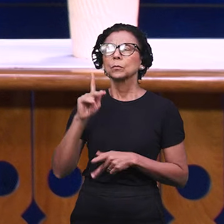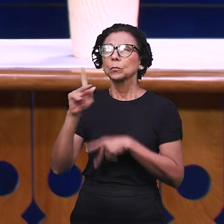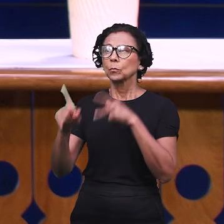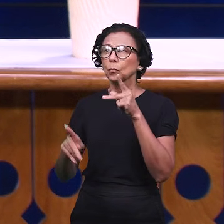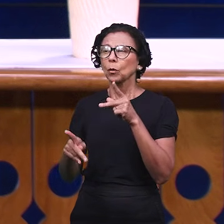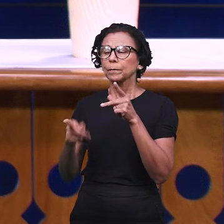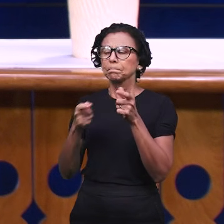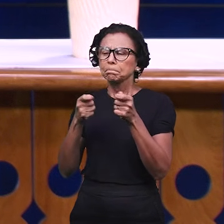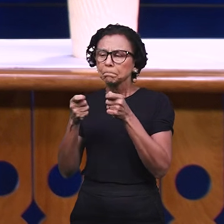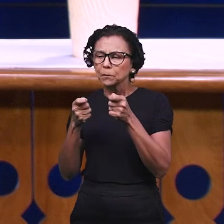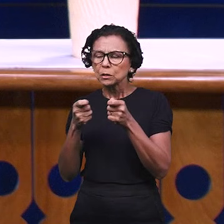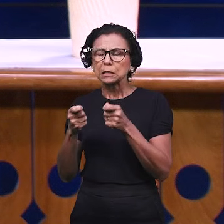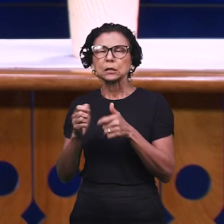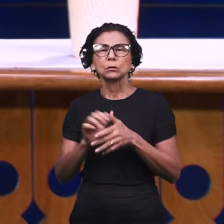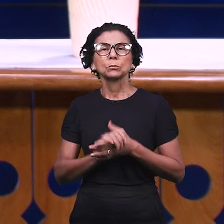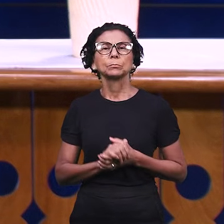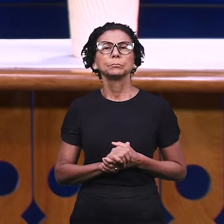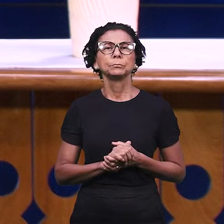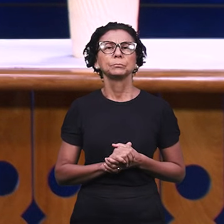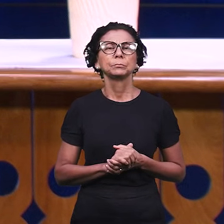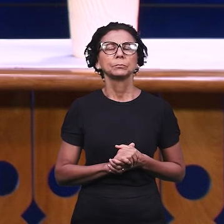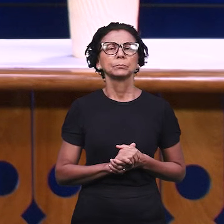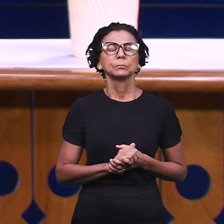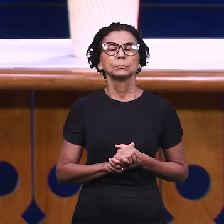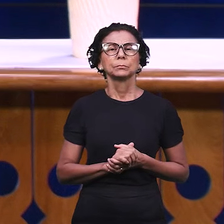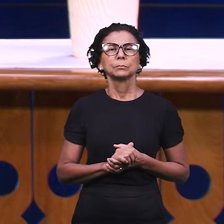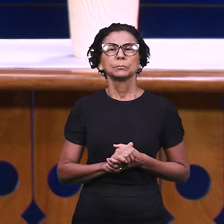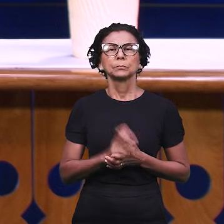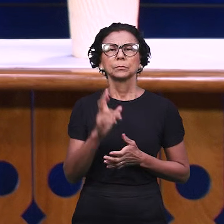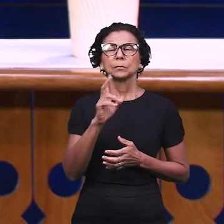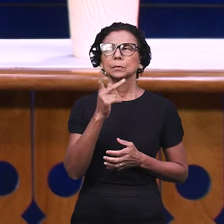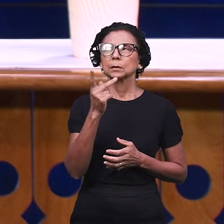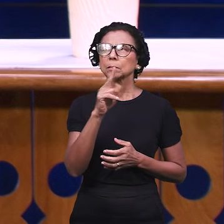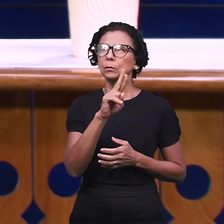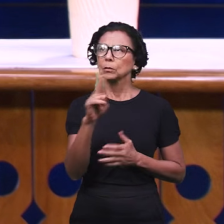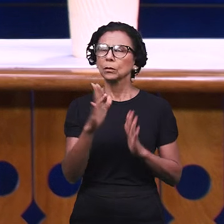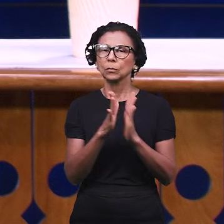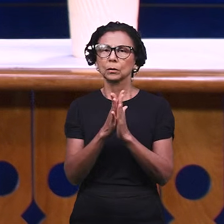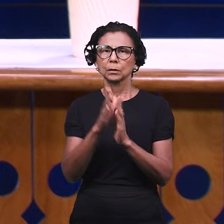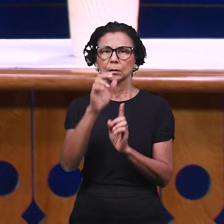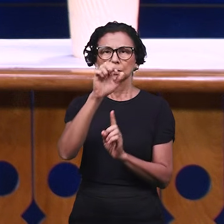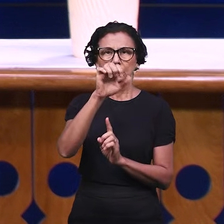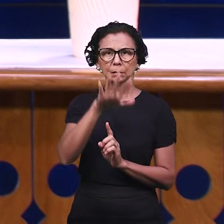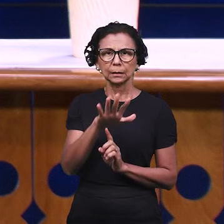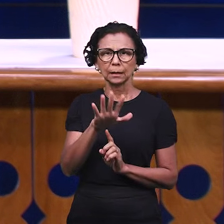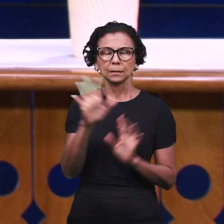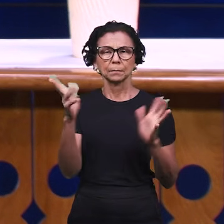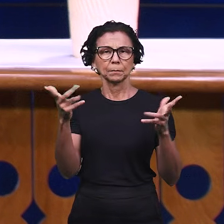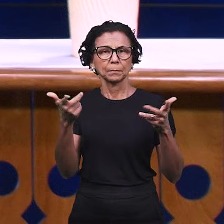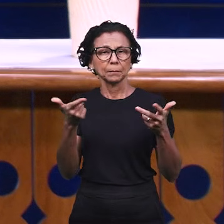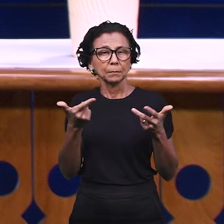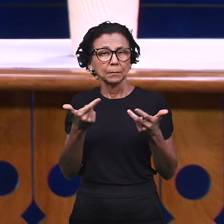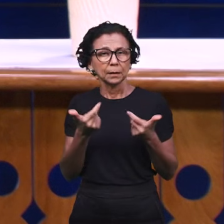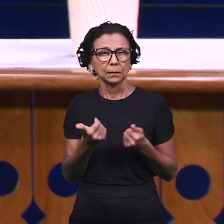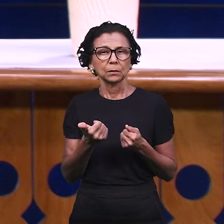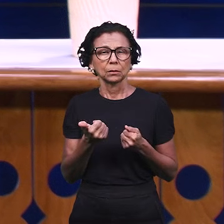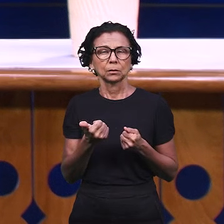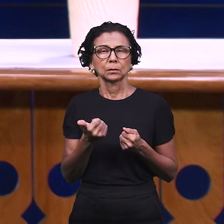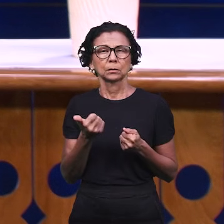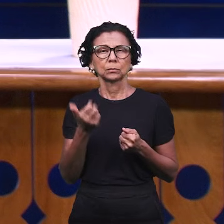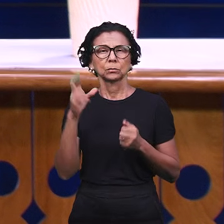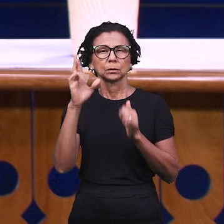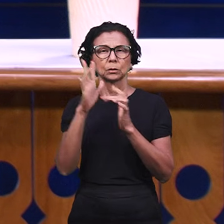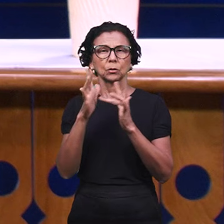teu povo. Recebe assim o nosso louvor, a nossa gratidão. Em teu nome, dizemos que a graça, maravilhosa